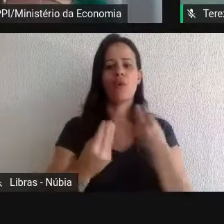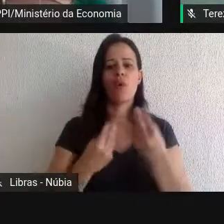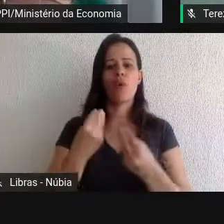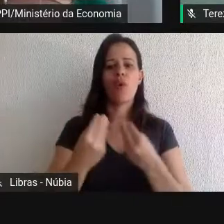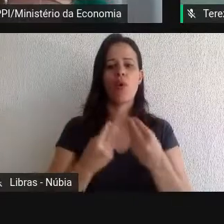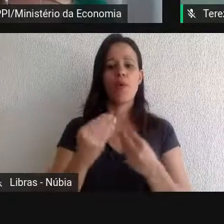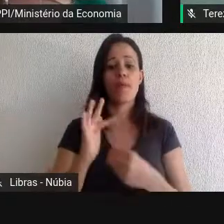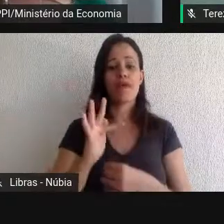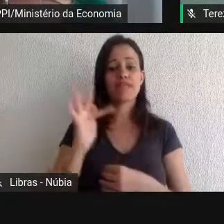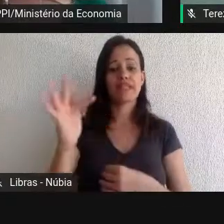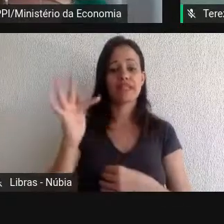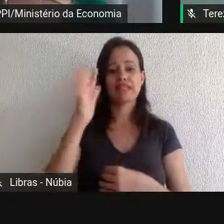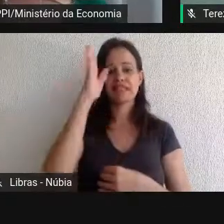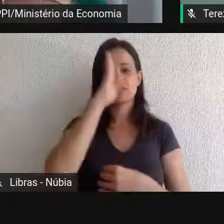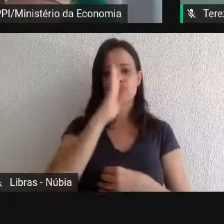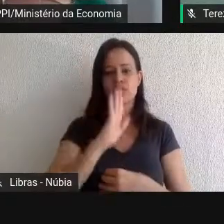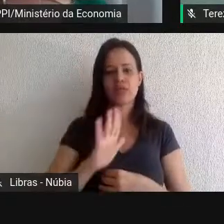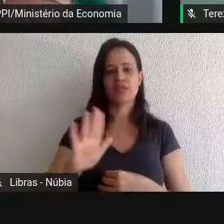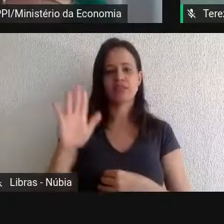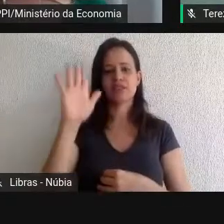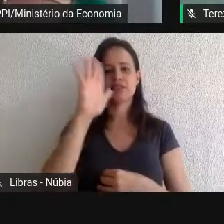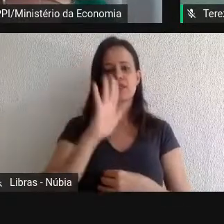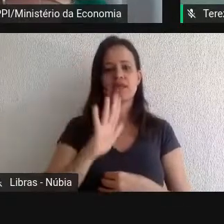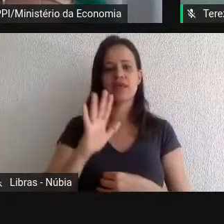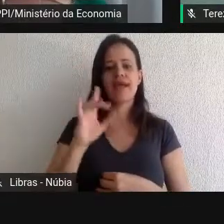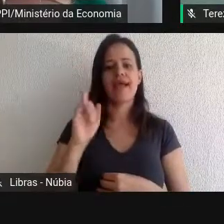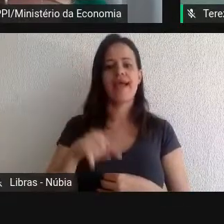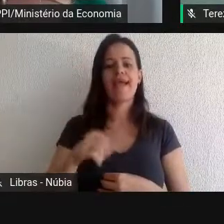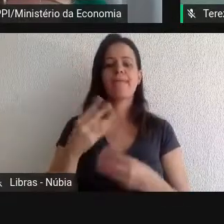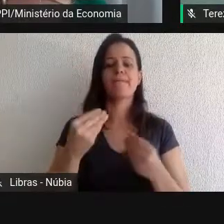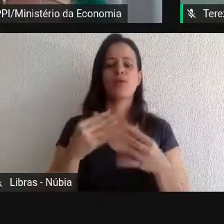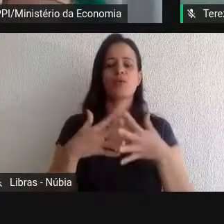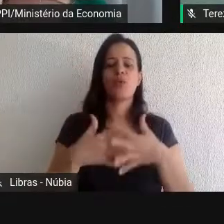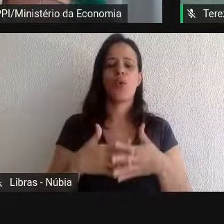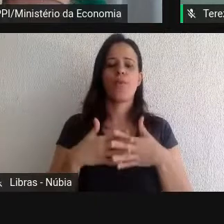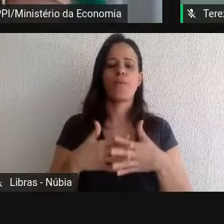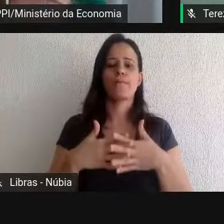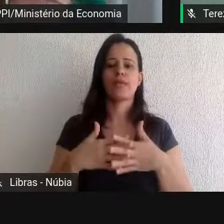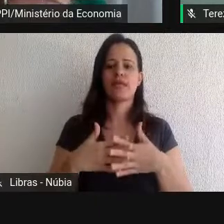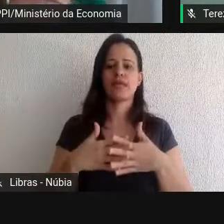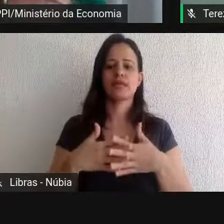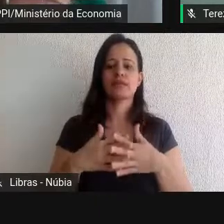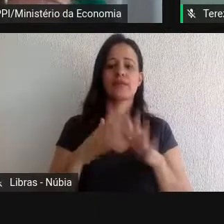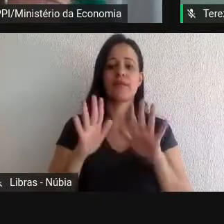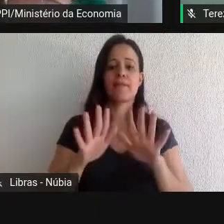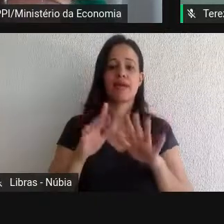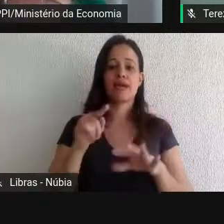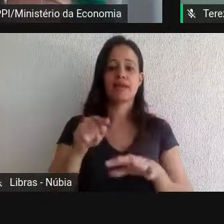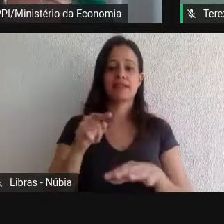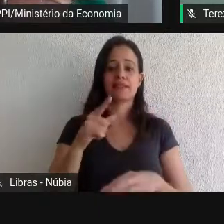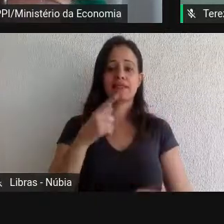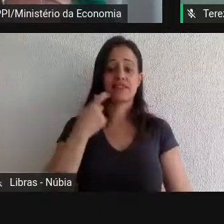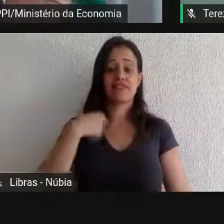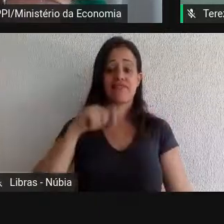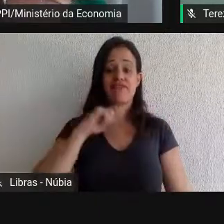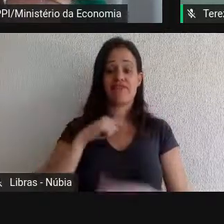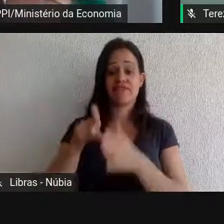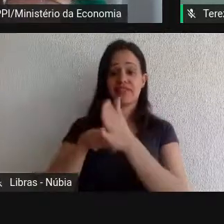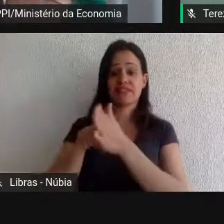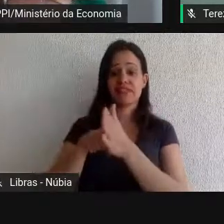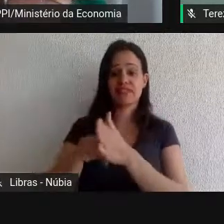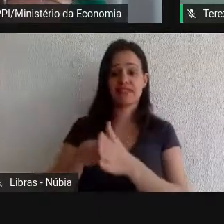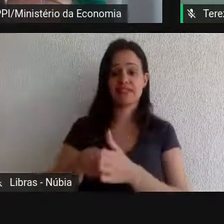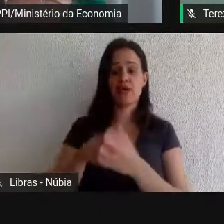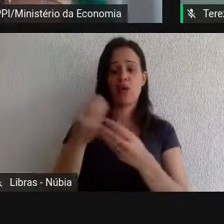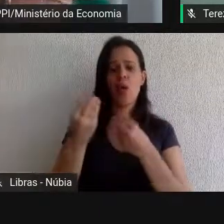organização, a nossa forma de Estado, que é a Federação Brasileira, que é bastante complexa, né? Então, para essa questão